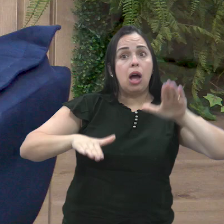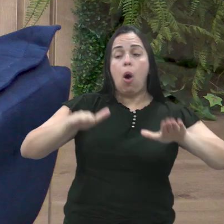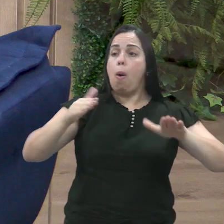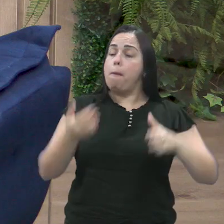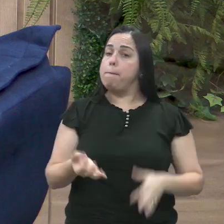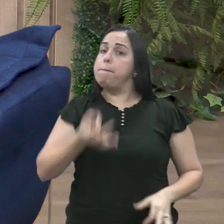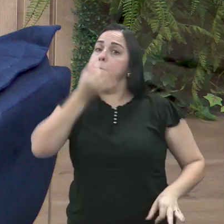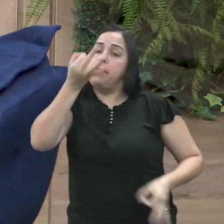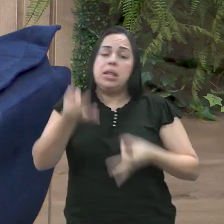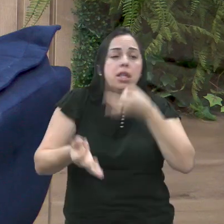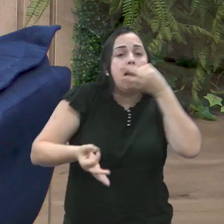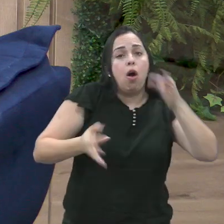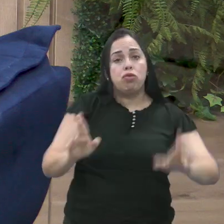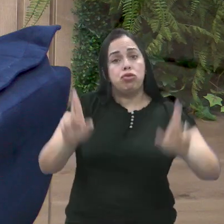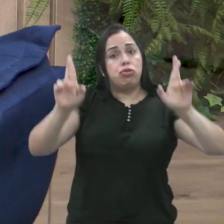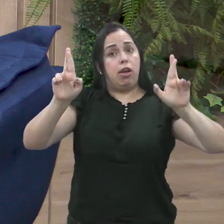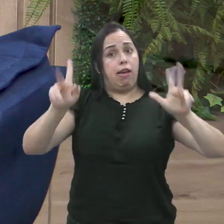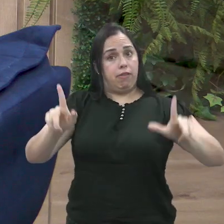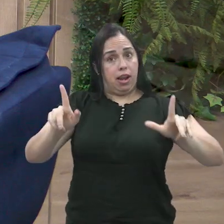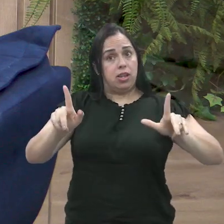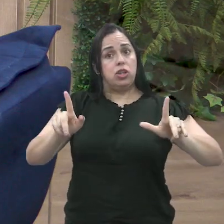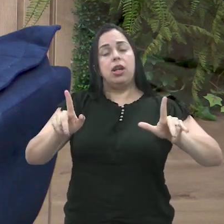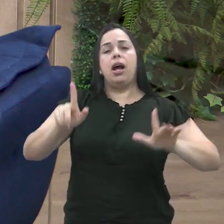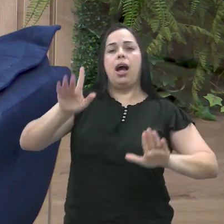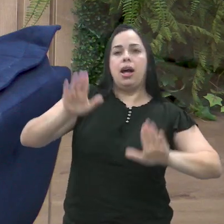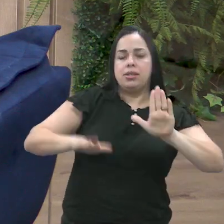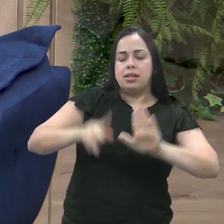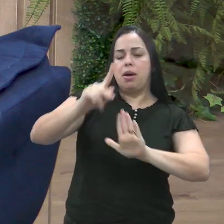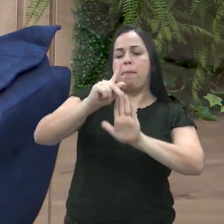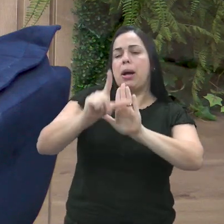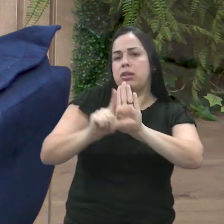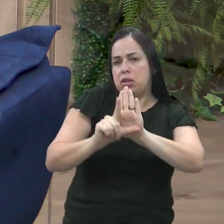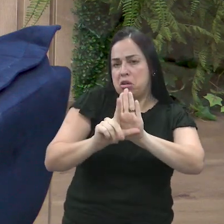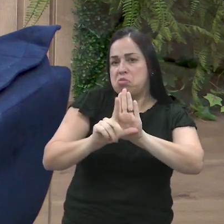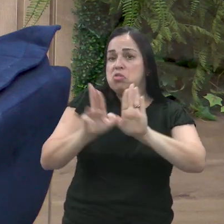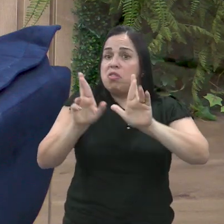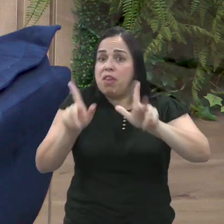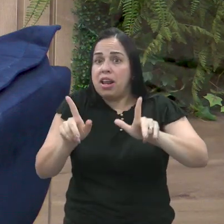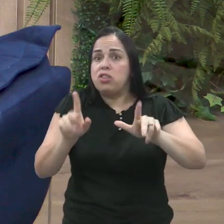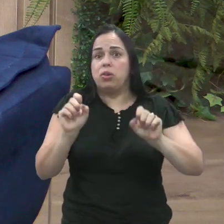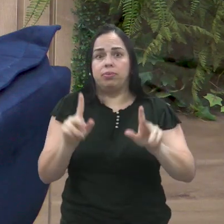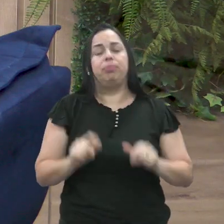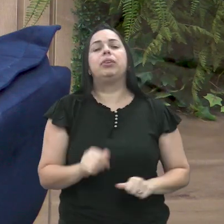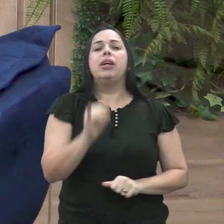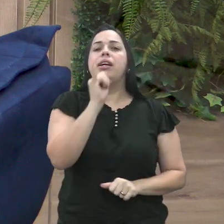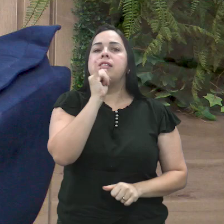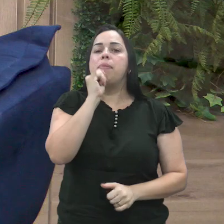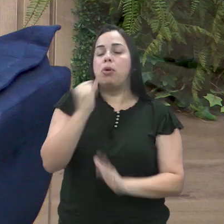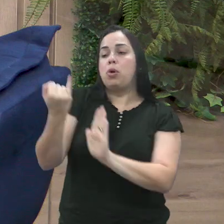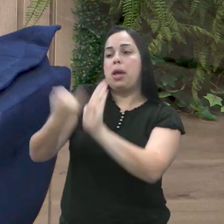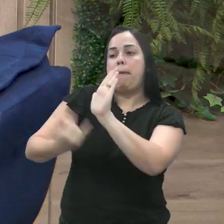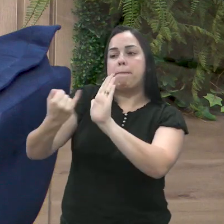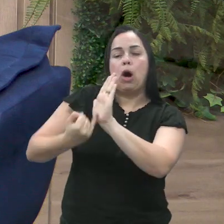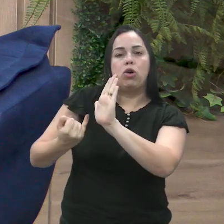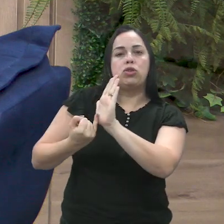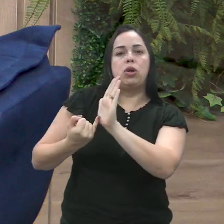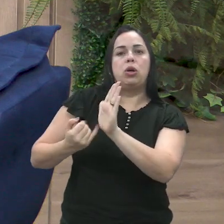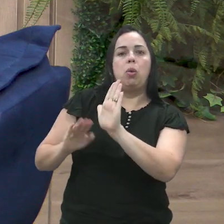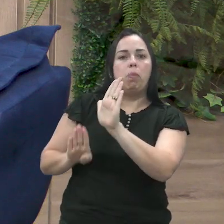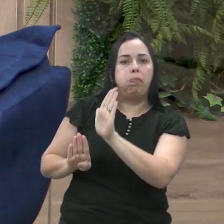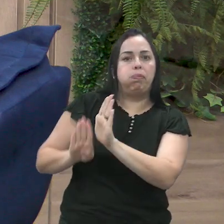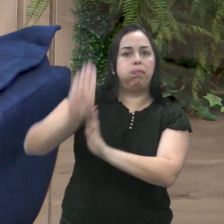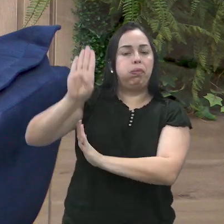divergisse da maior parte dos projetos que vieram para cá. Por exemplo, nós tivemos o aumento de impostos, que é algo que a